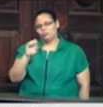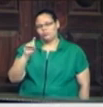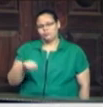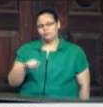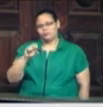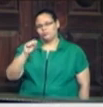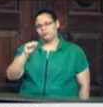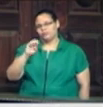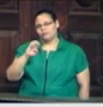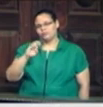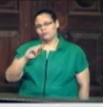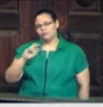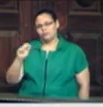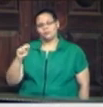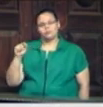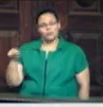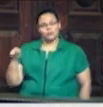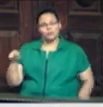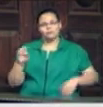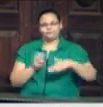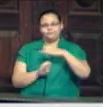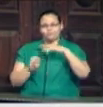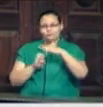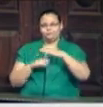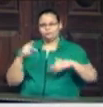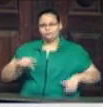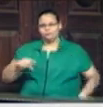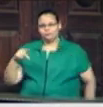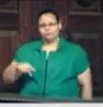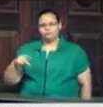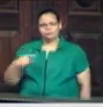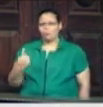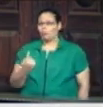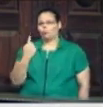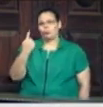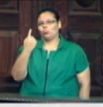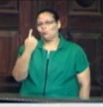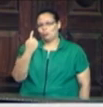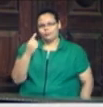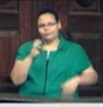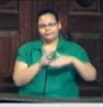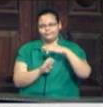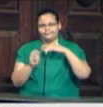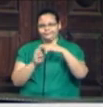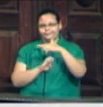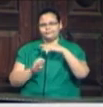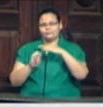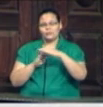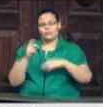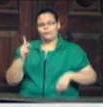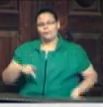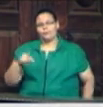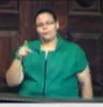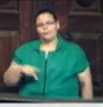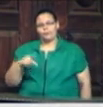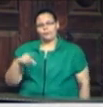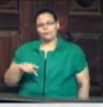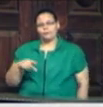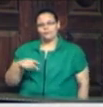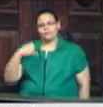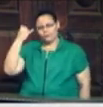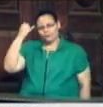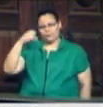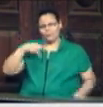Petrobras deixasse de ser operadora única do petróleo por ela